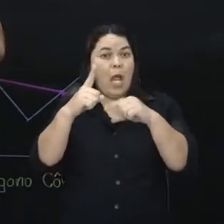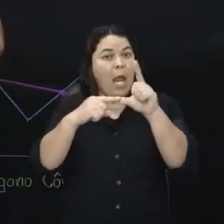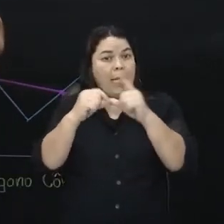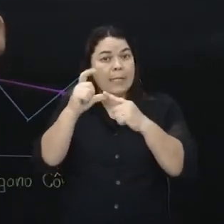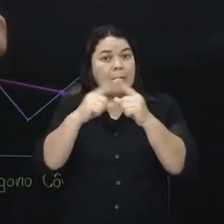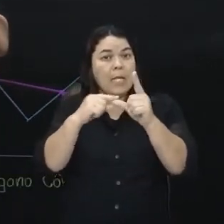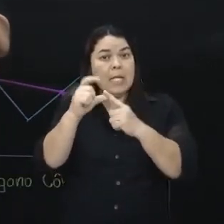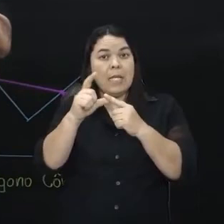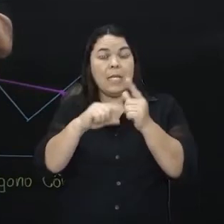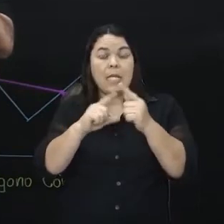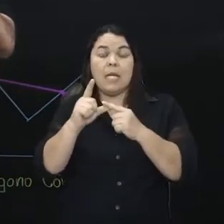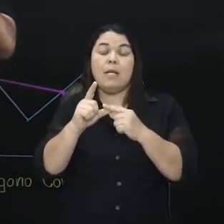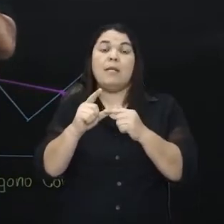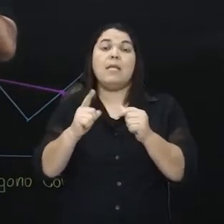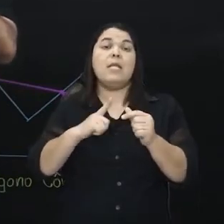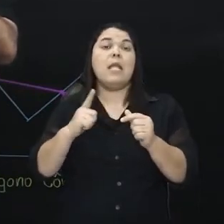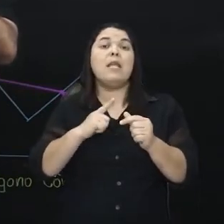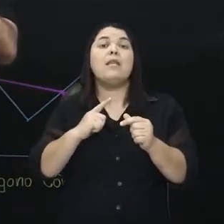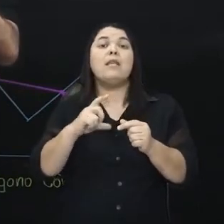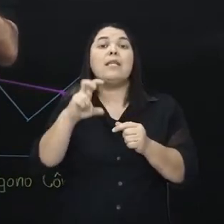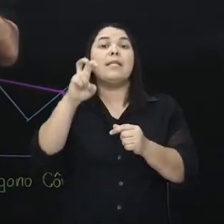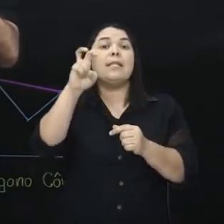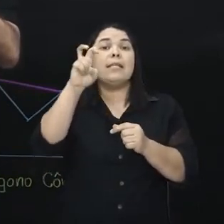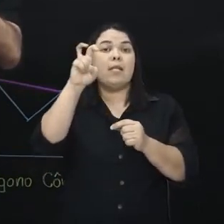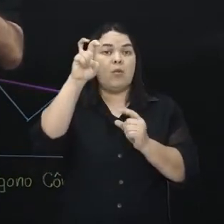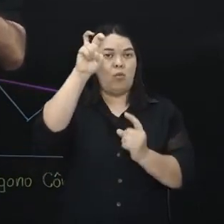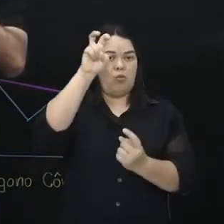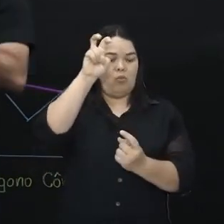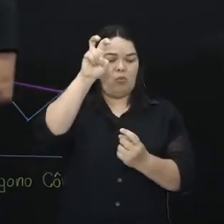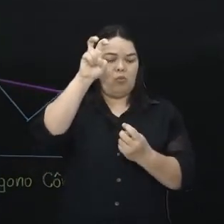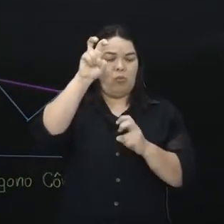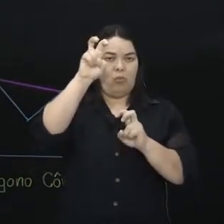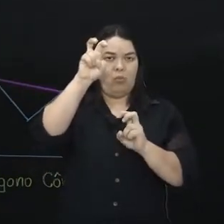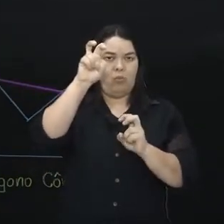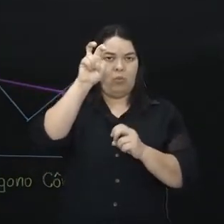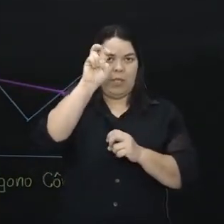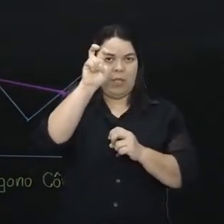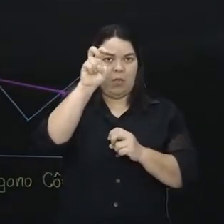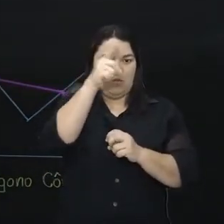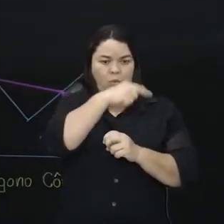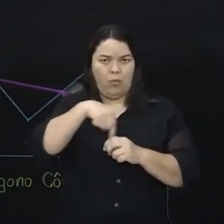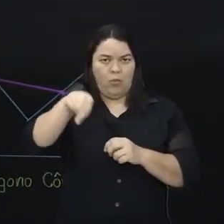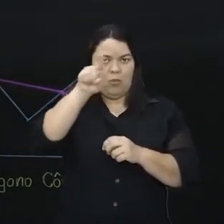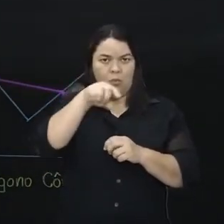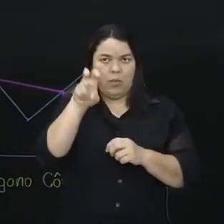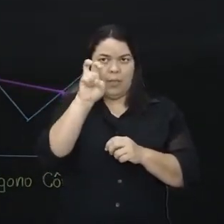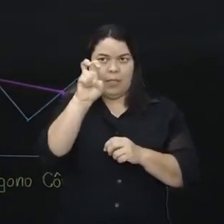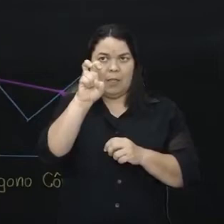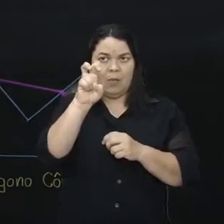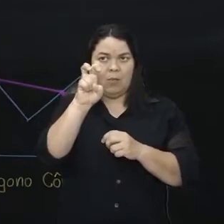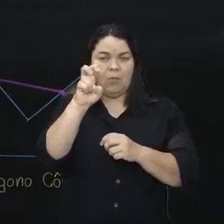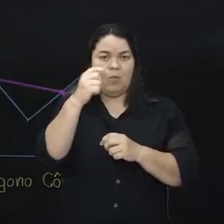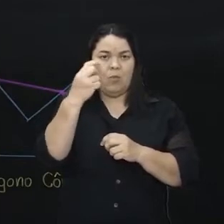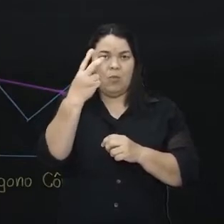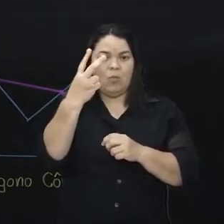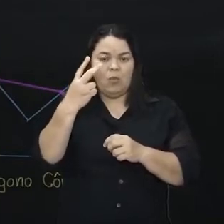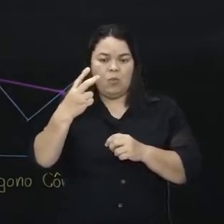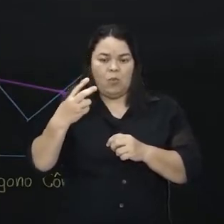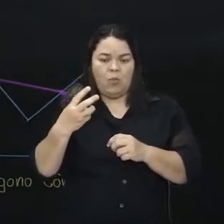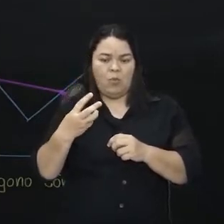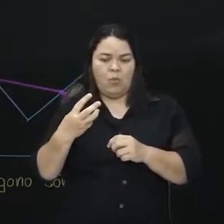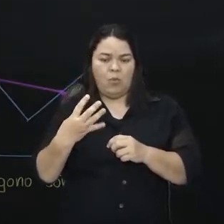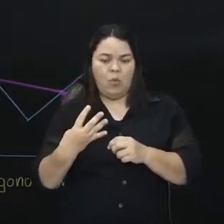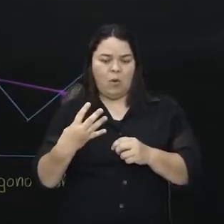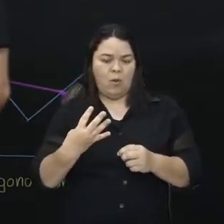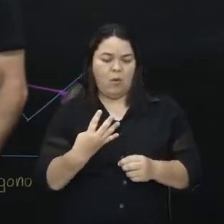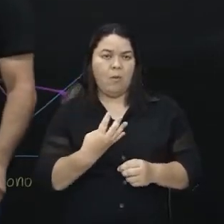e cada ponta ela depende de 2 retas para fechar, tá? Então aqui eu tenho, ó, 2, 4, 6,